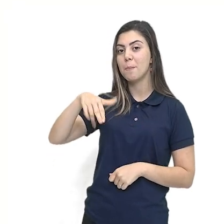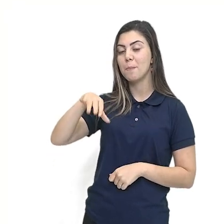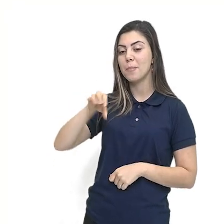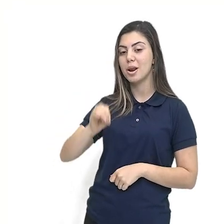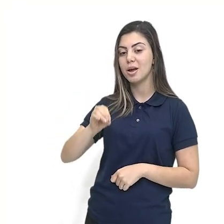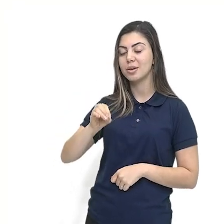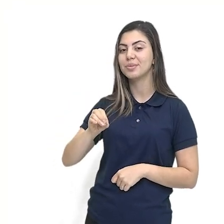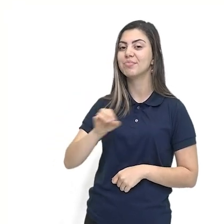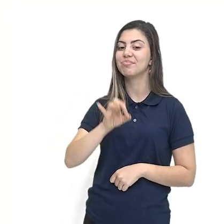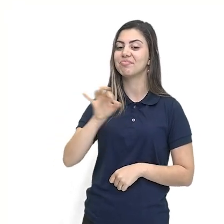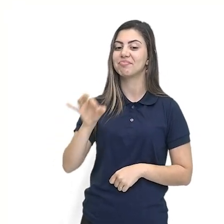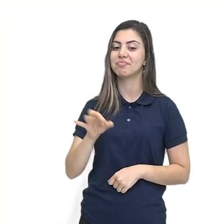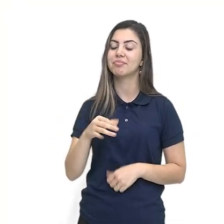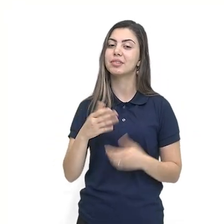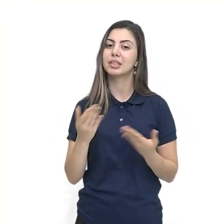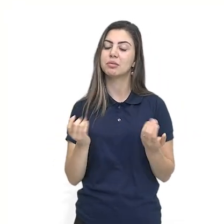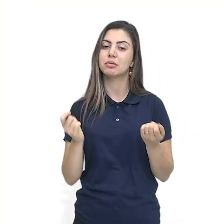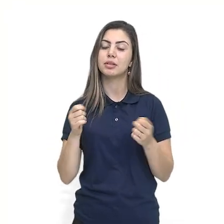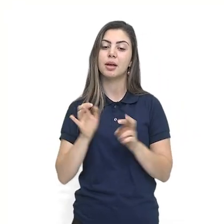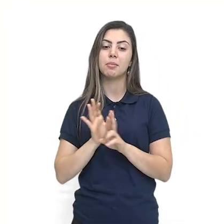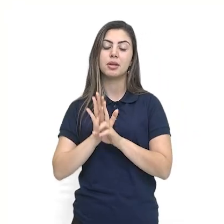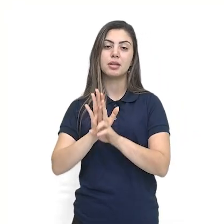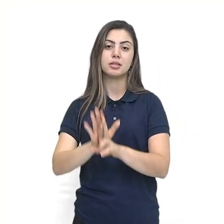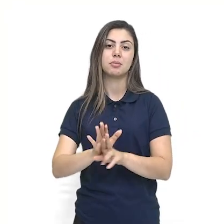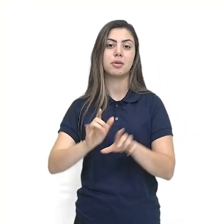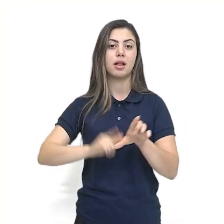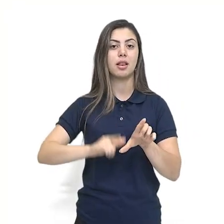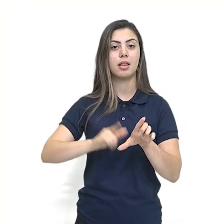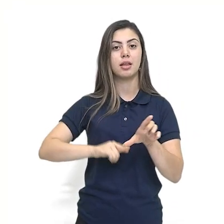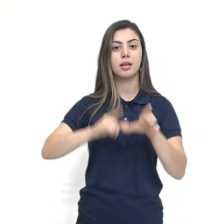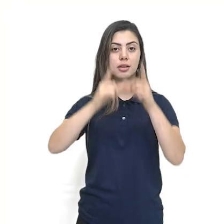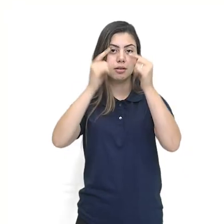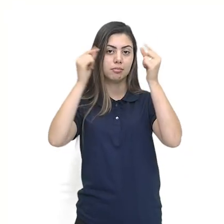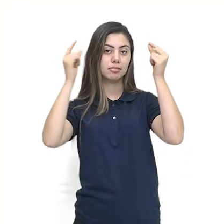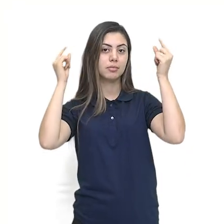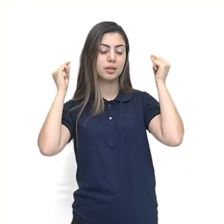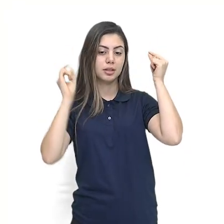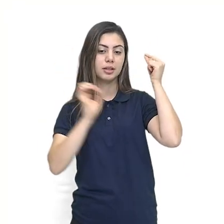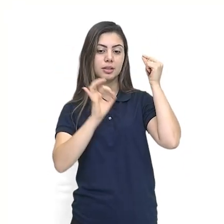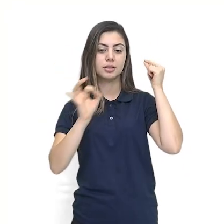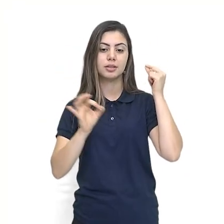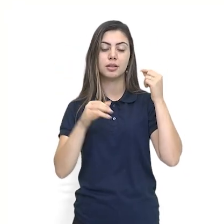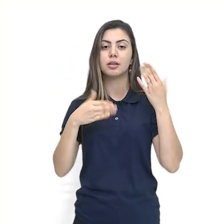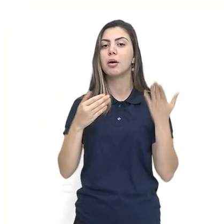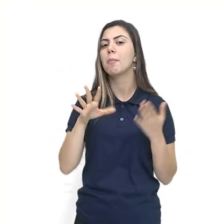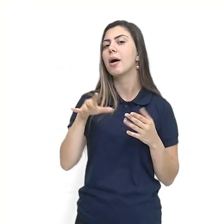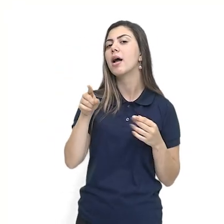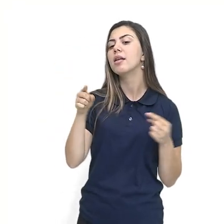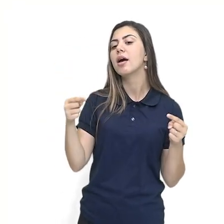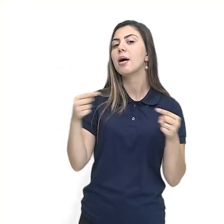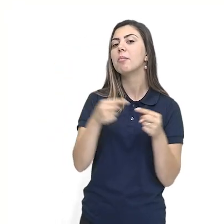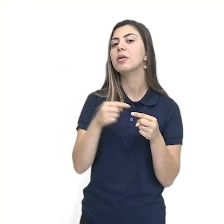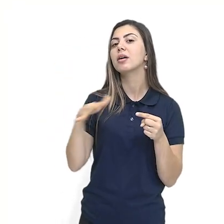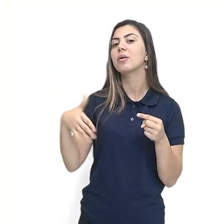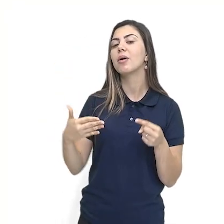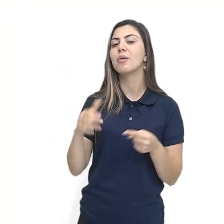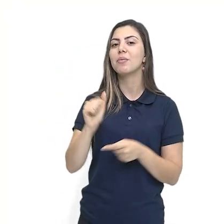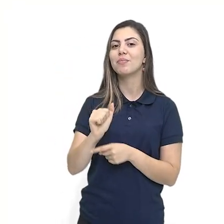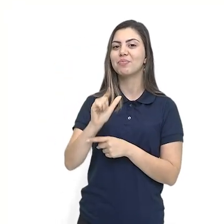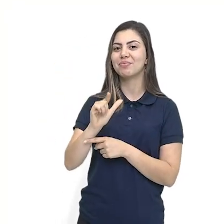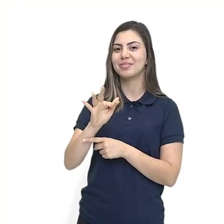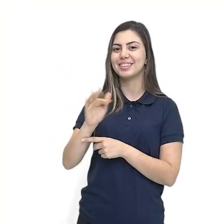o plano eu posso representar por letras gregas. Então eu posso dizer que aqui eu tenho o plano